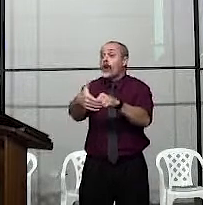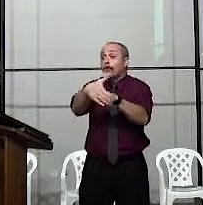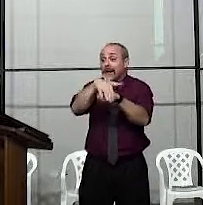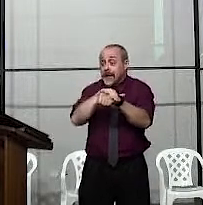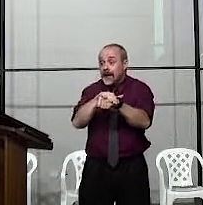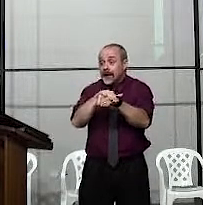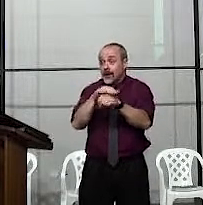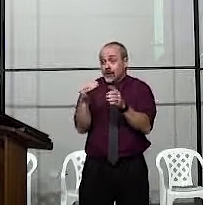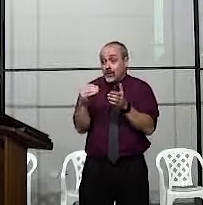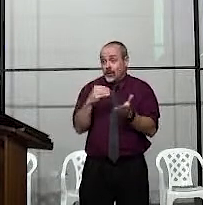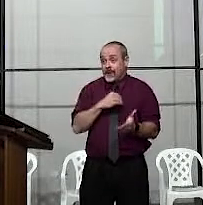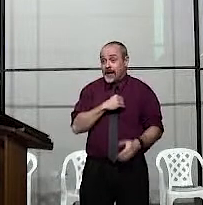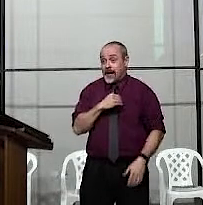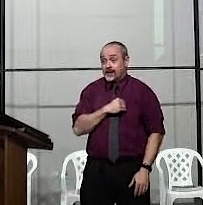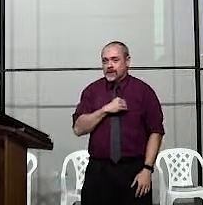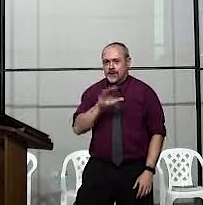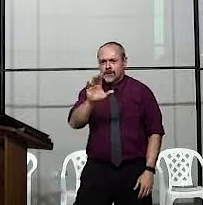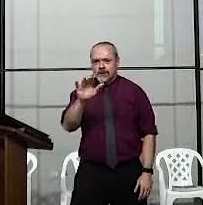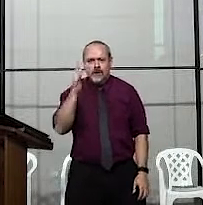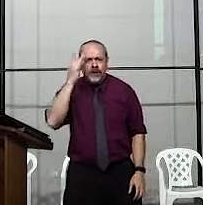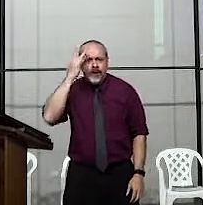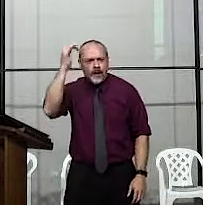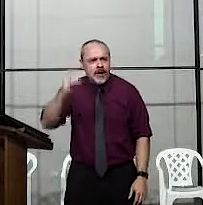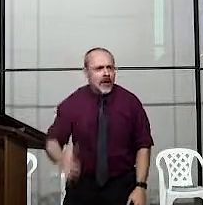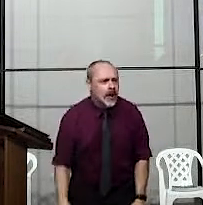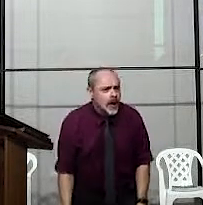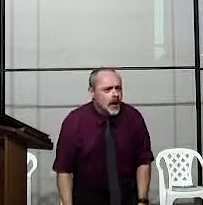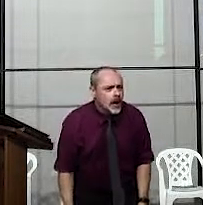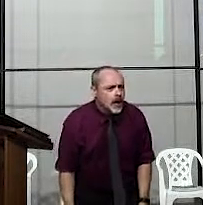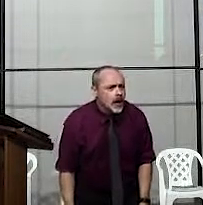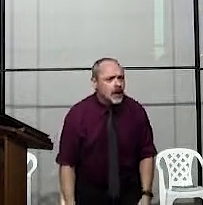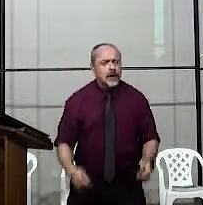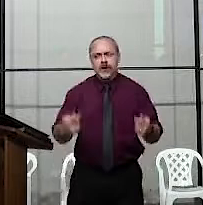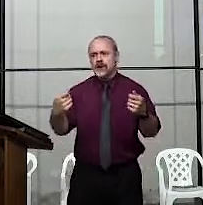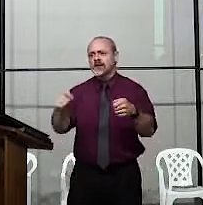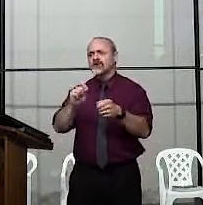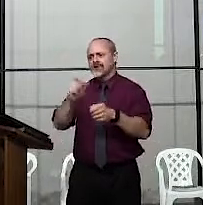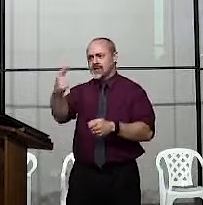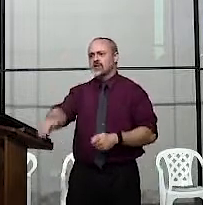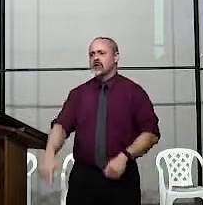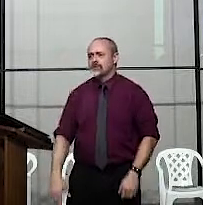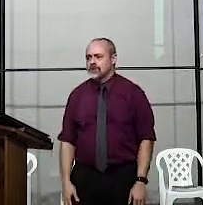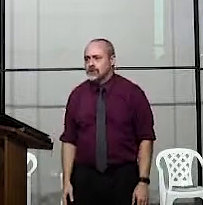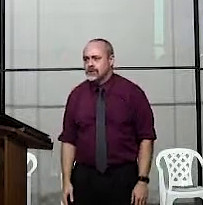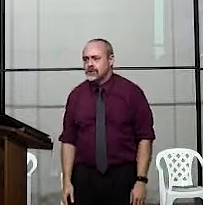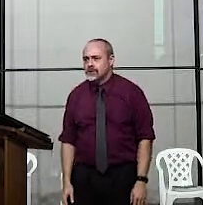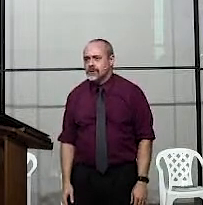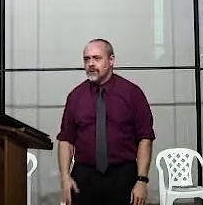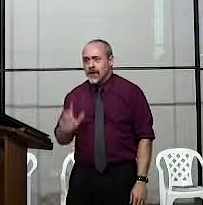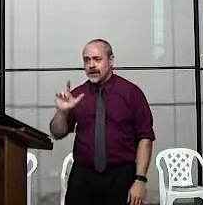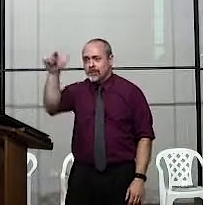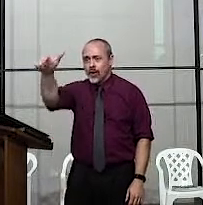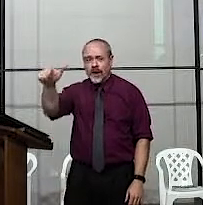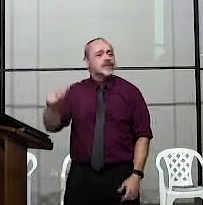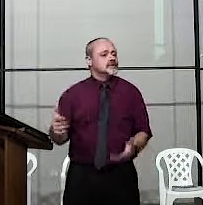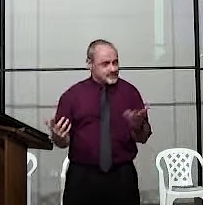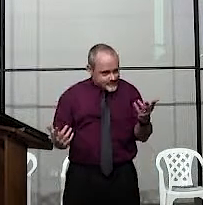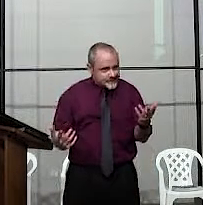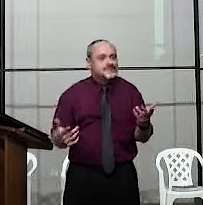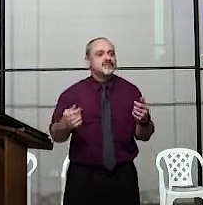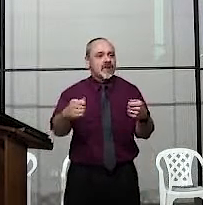pode cobrir o pecado. E amanhã, deve fazer de novo. E